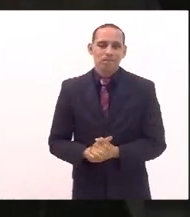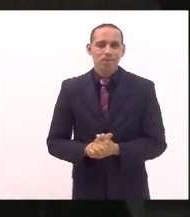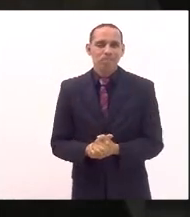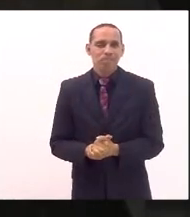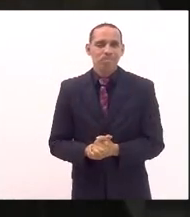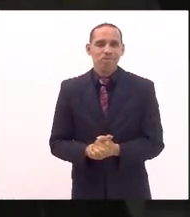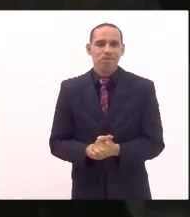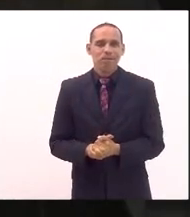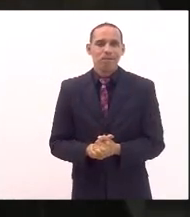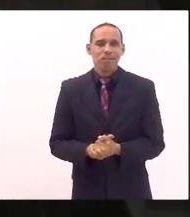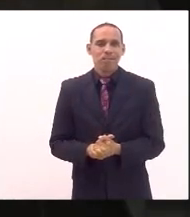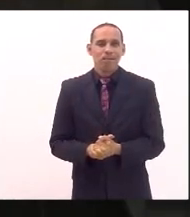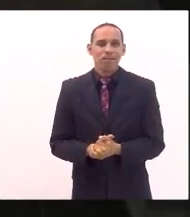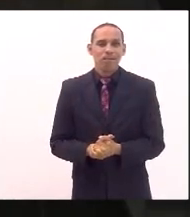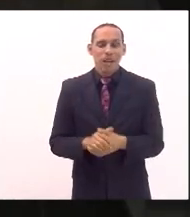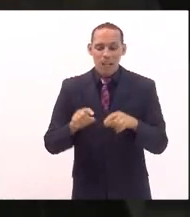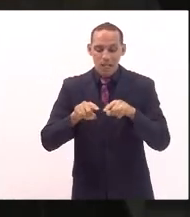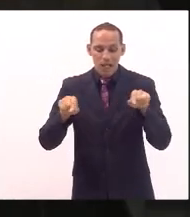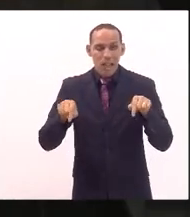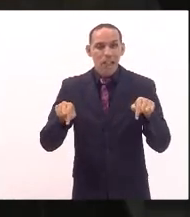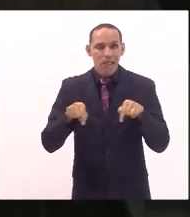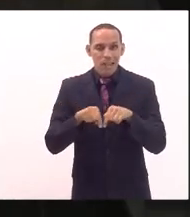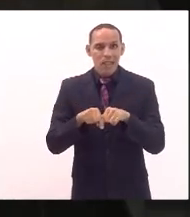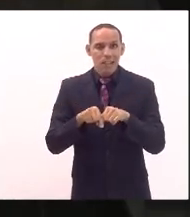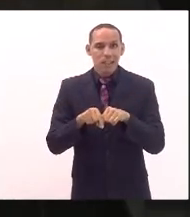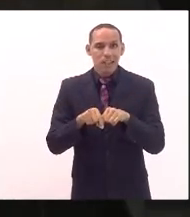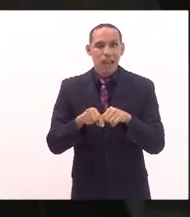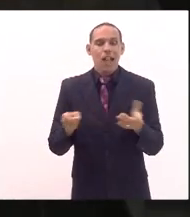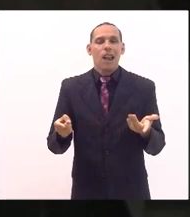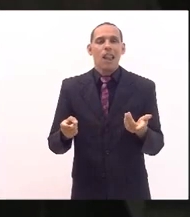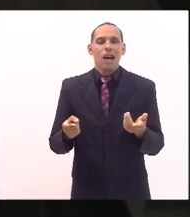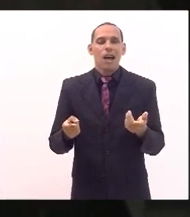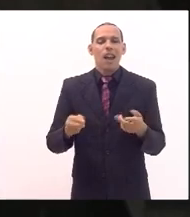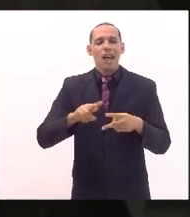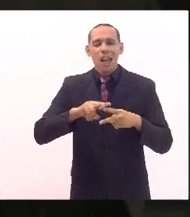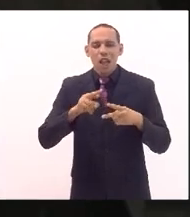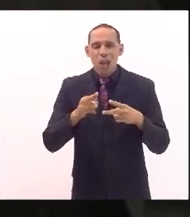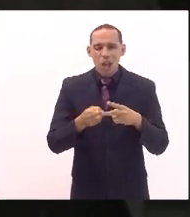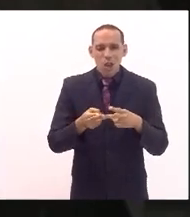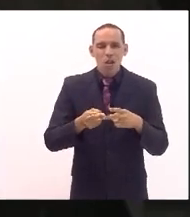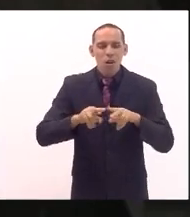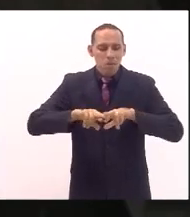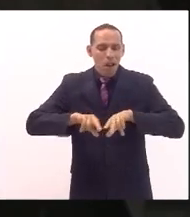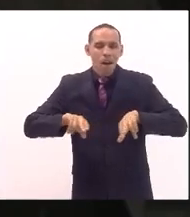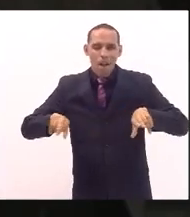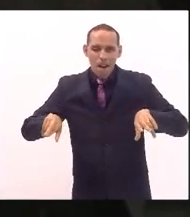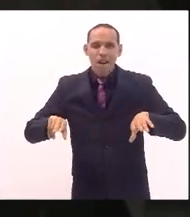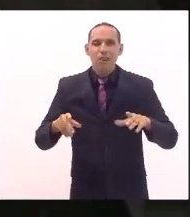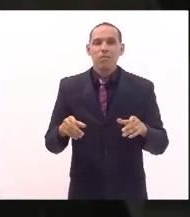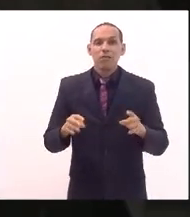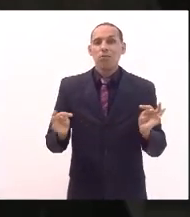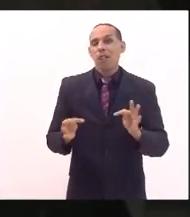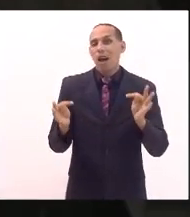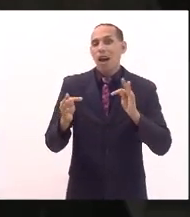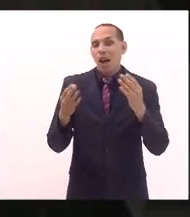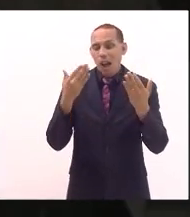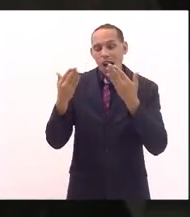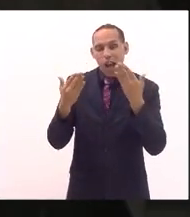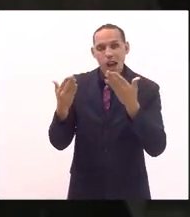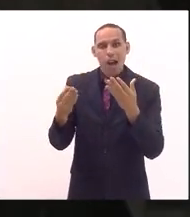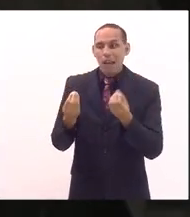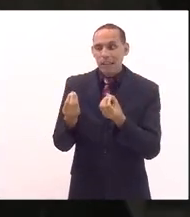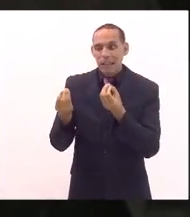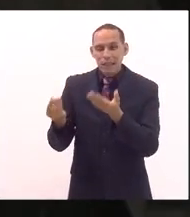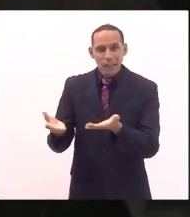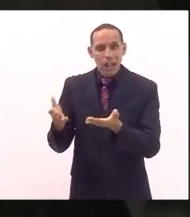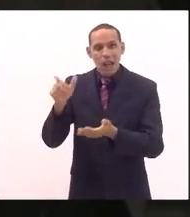e o funcionamento regular de sala de recursos multifuncionais a tecnologias assistivas à disposição